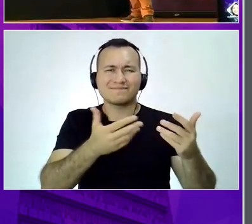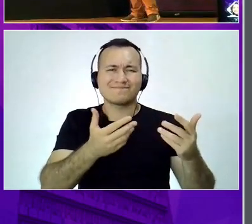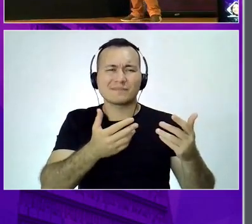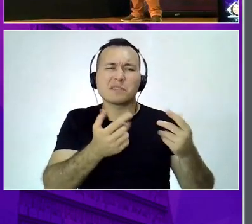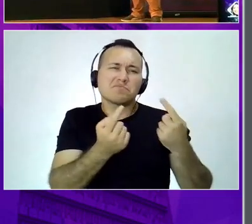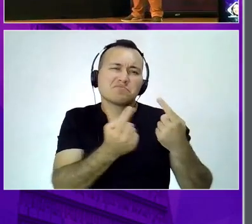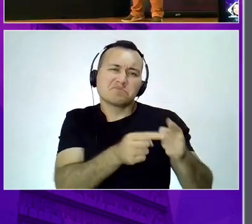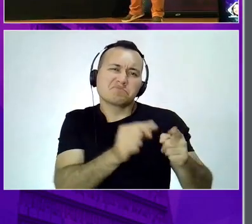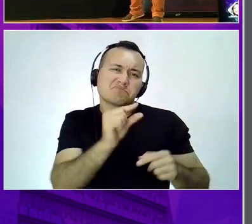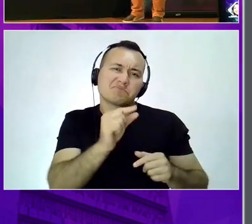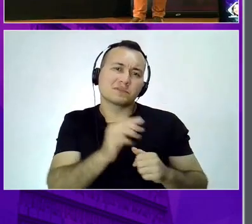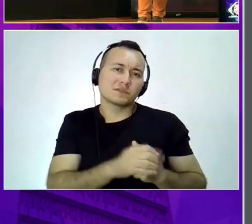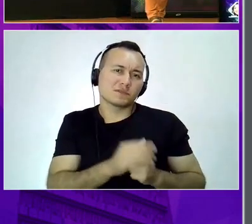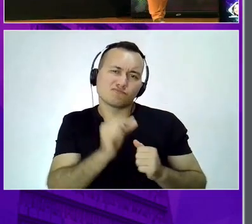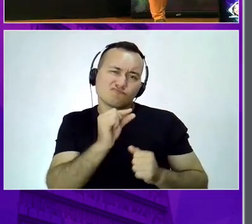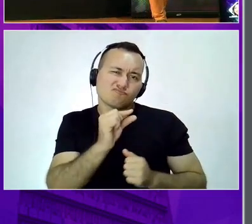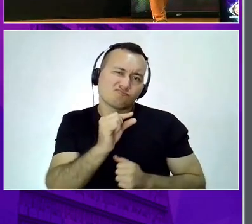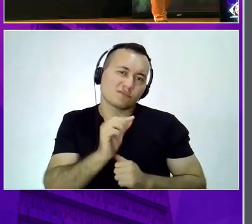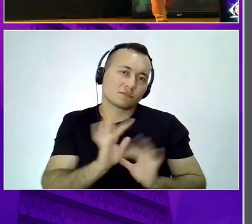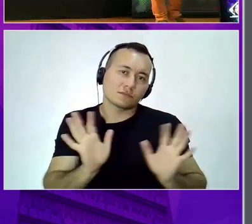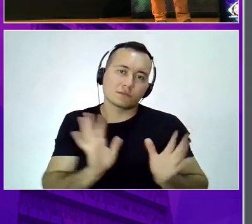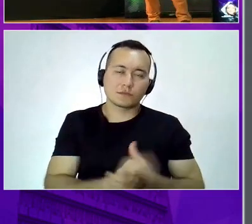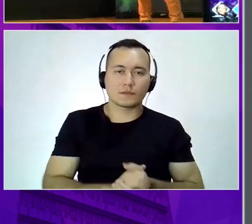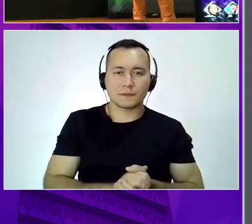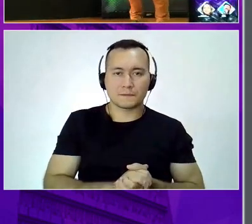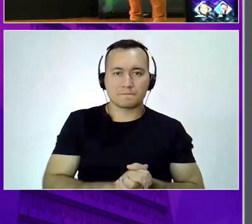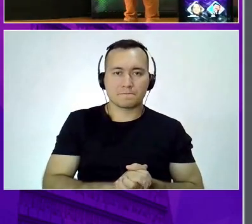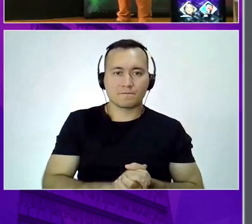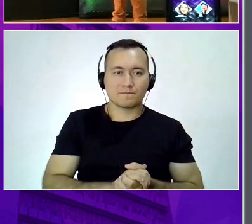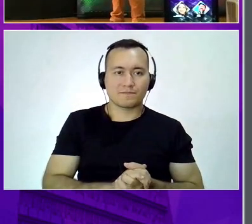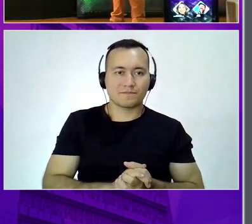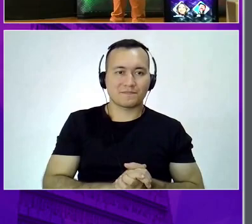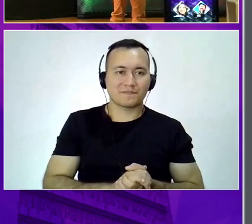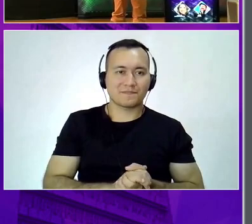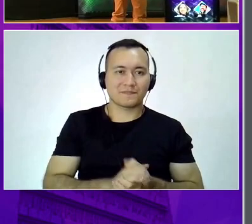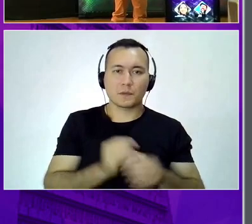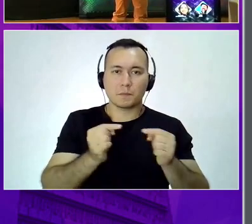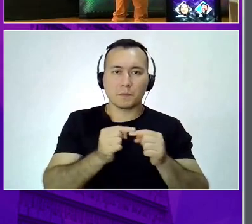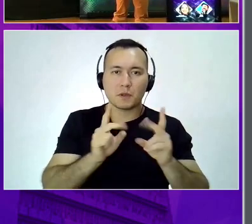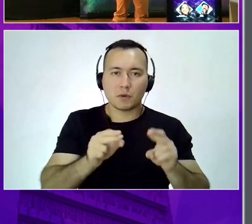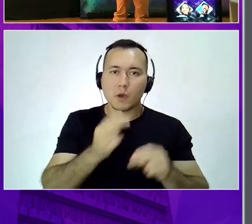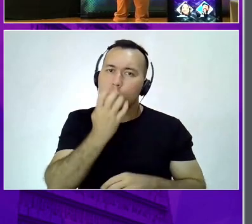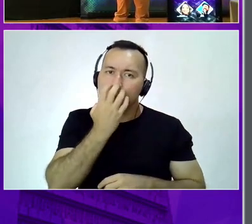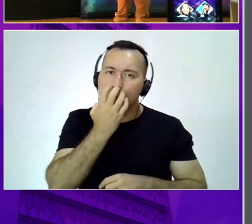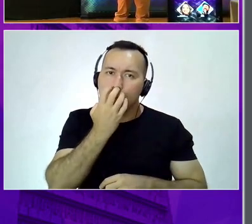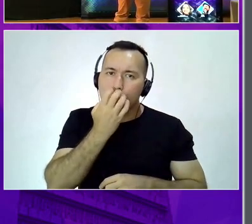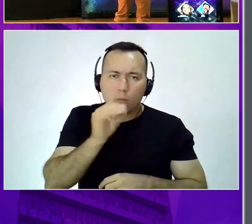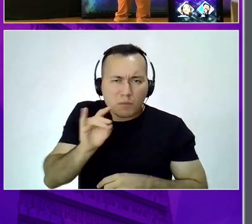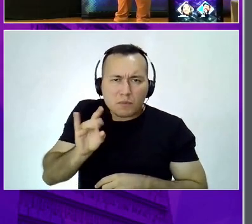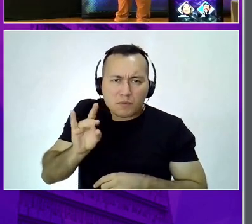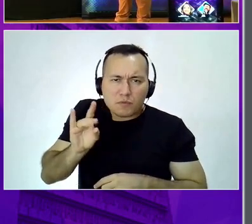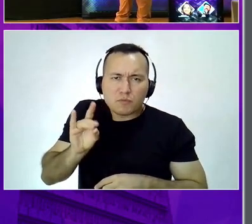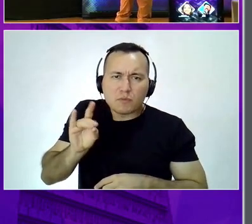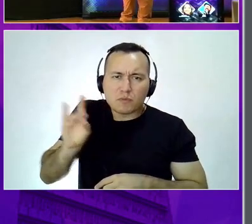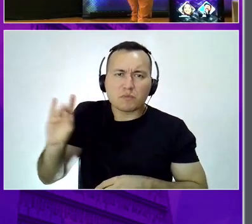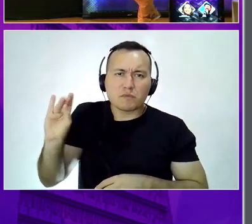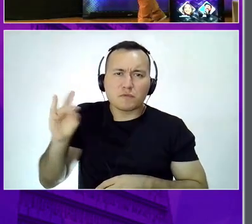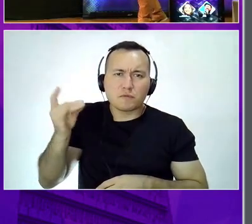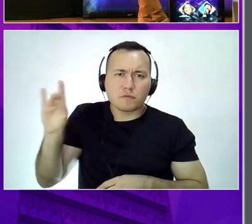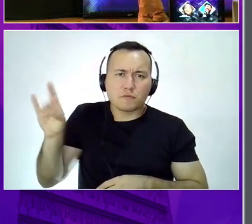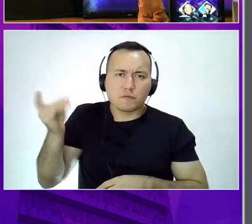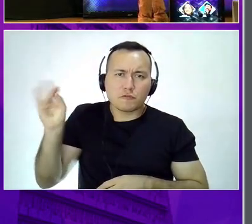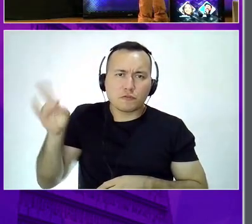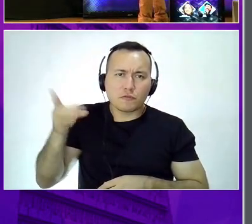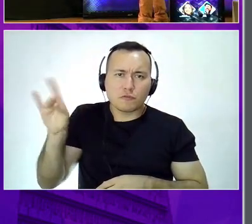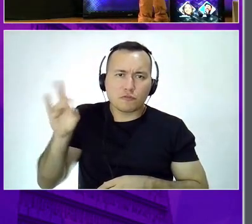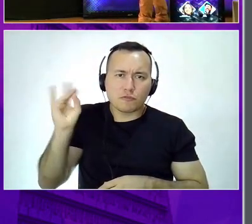faz barulho. Então, o que que você vai buscar? Você vai buscar, né? Daí você vai categorizar aqui as pessoas, vai trazer, pô, então a gente tem um grupo